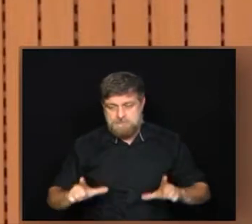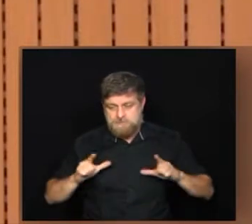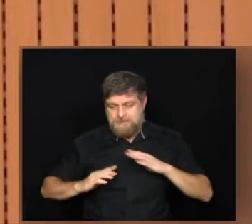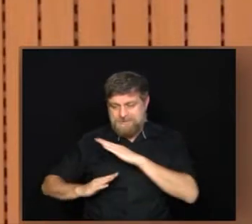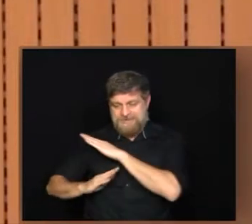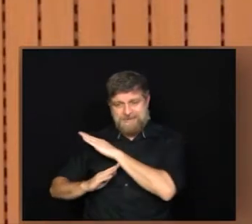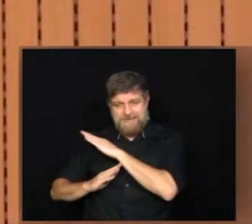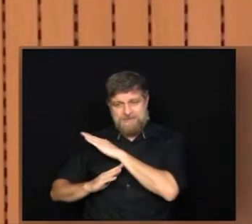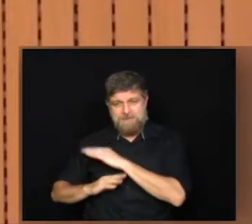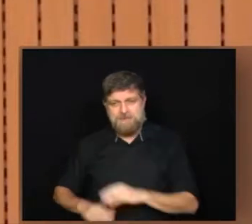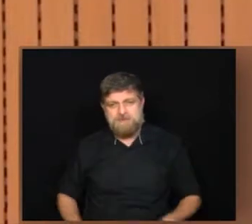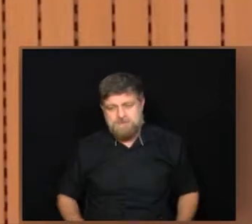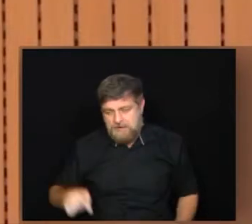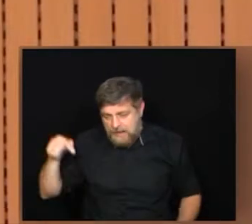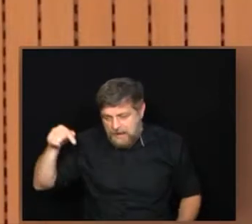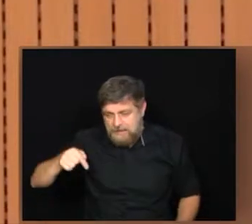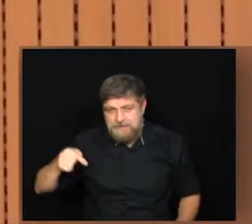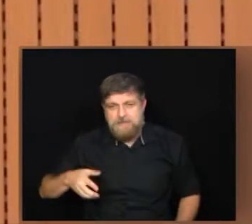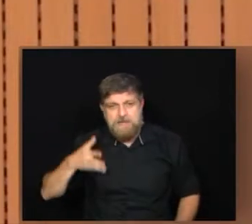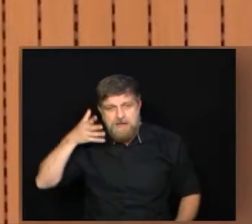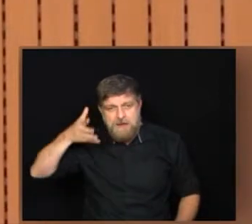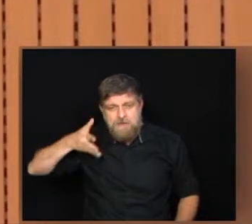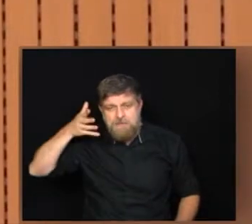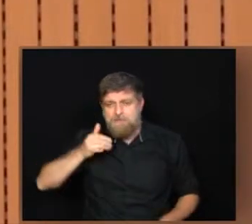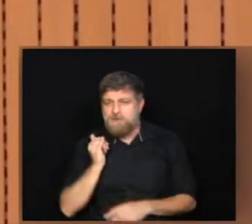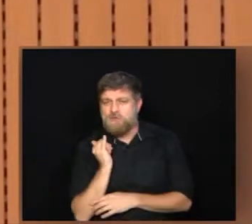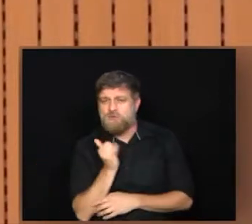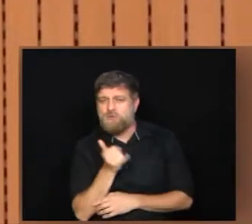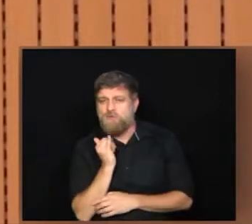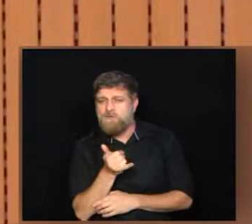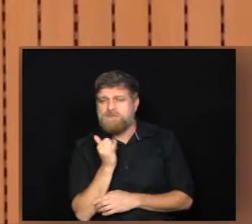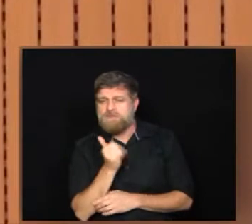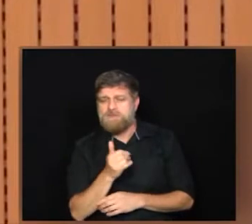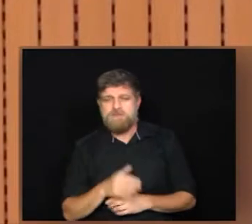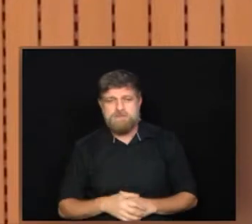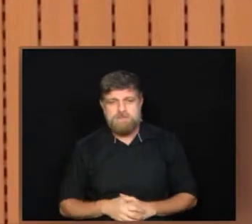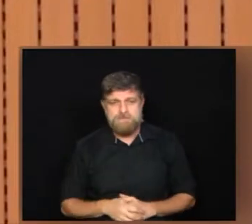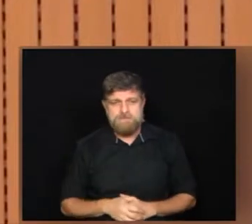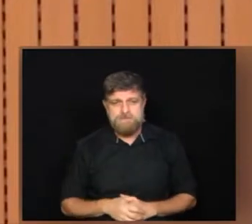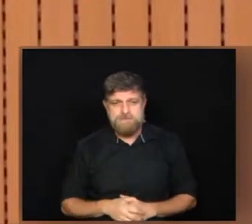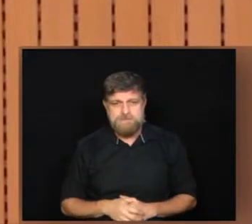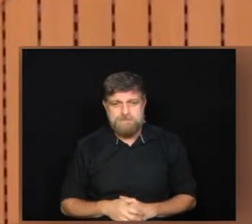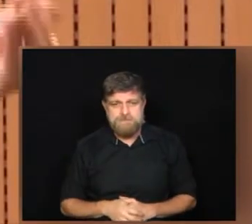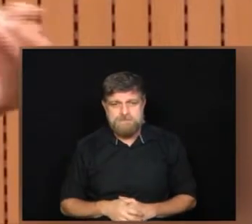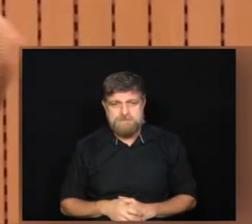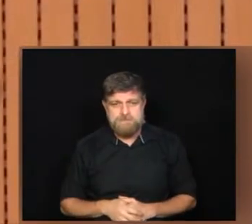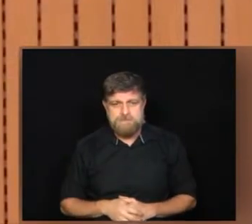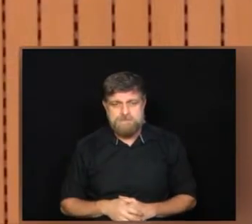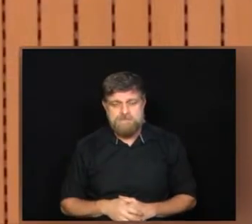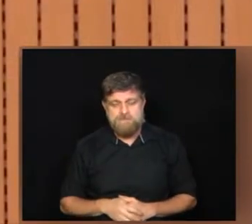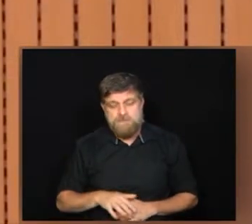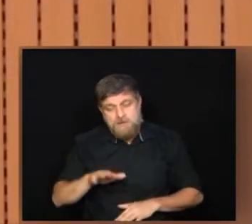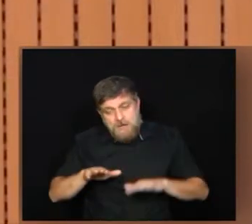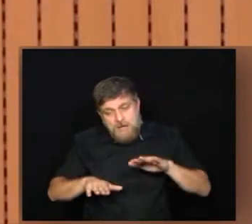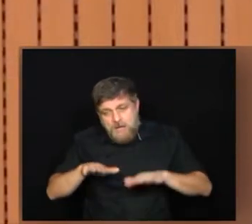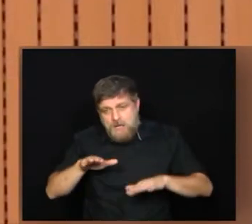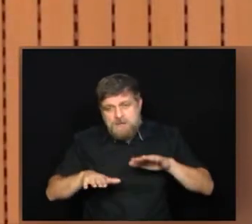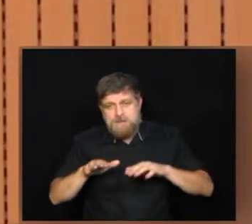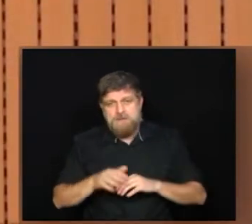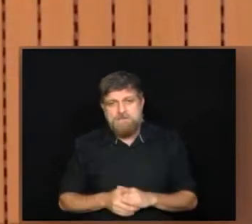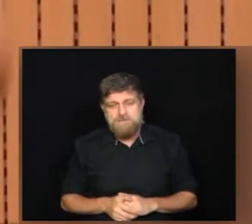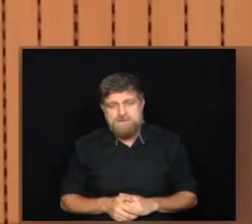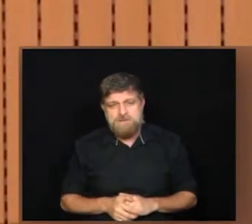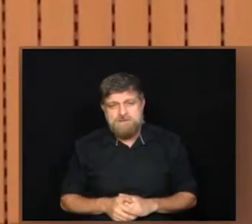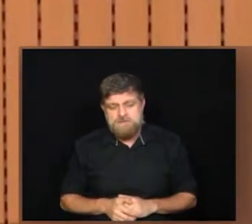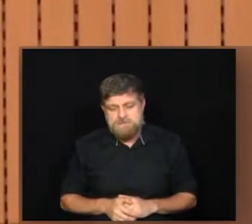Câmara, no plenarinho, eu já estou dizendo alguma fala que talvez assim